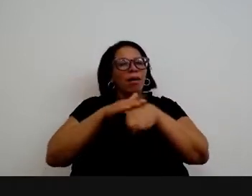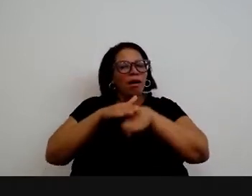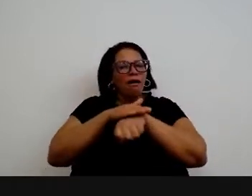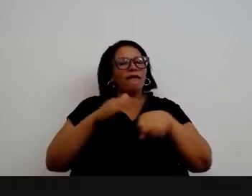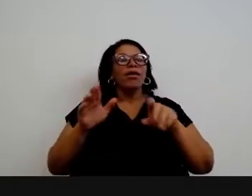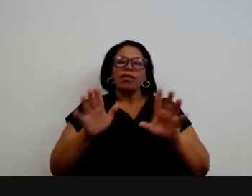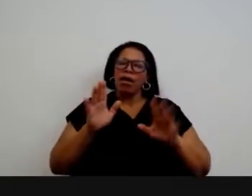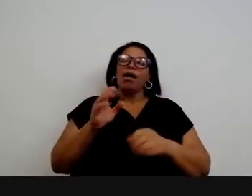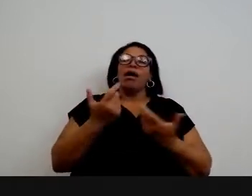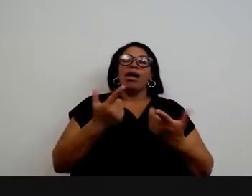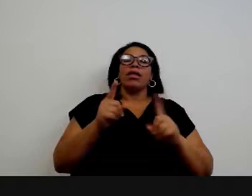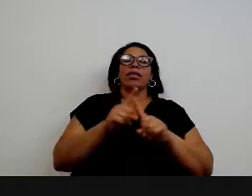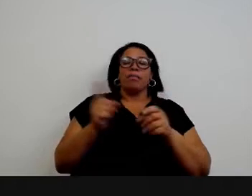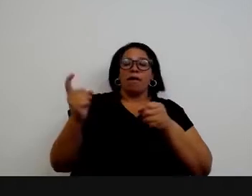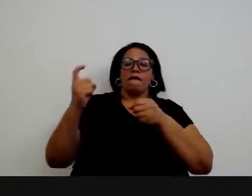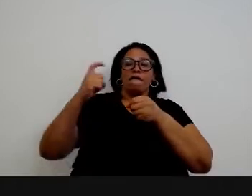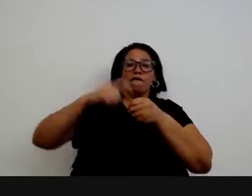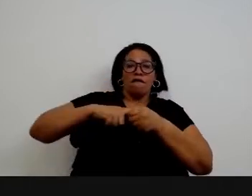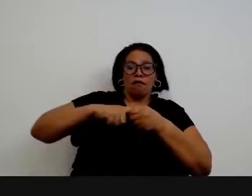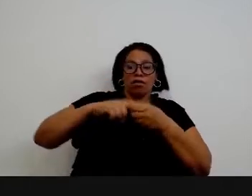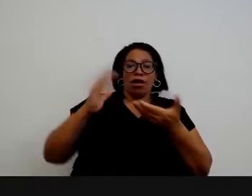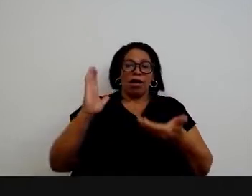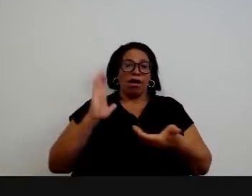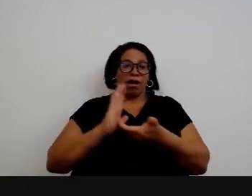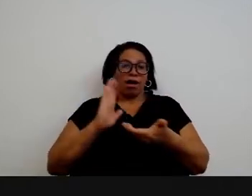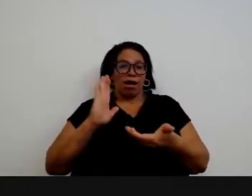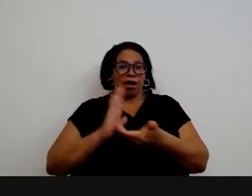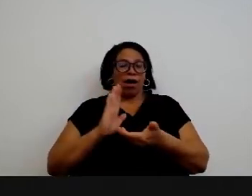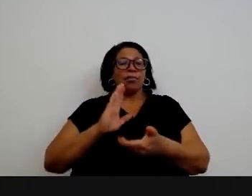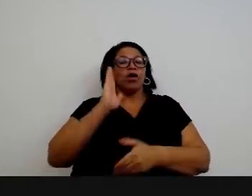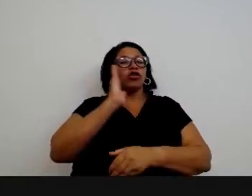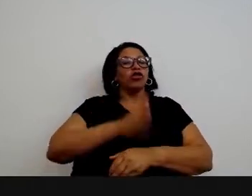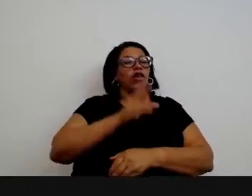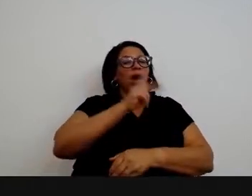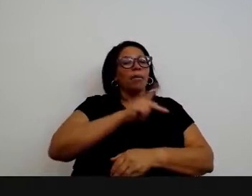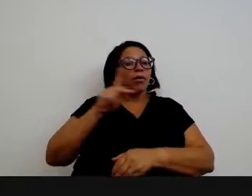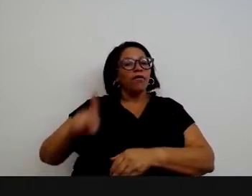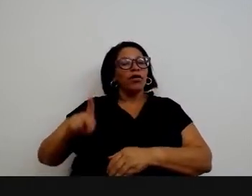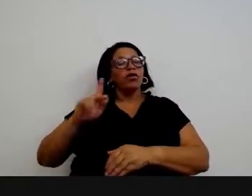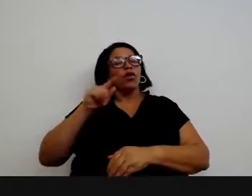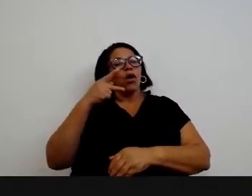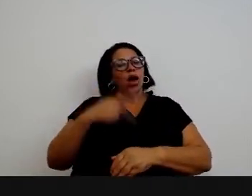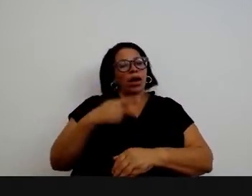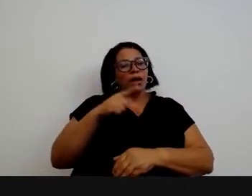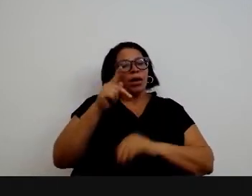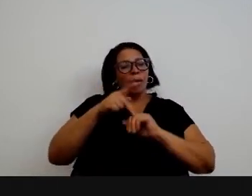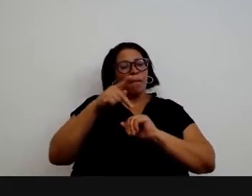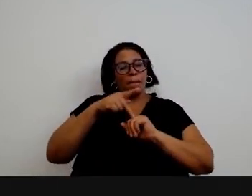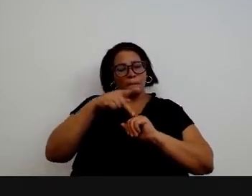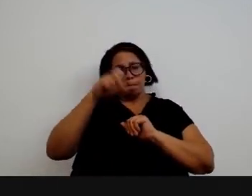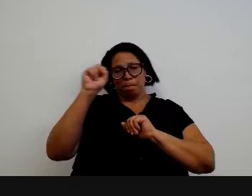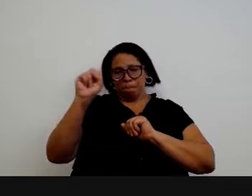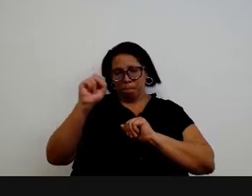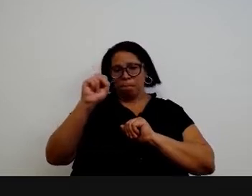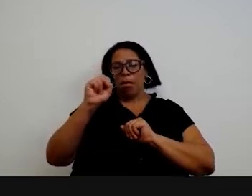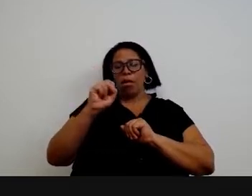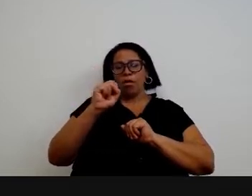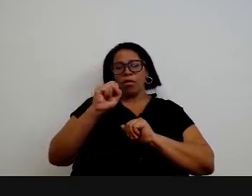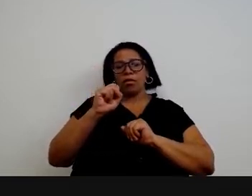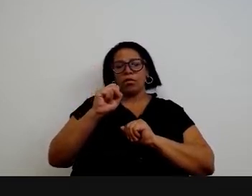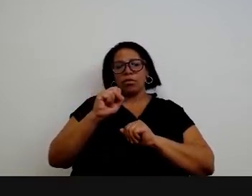especial. Agradecer por poder voltar a essa casa, né? Eu fui professor já aqui, de pós-graduação.